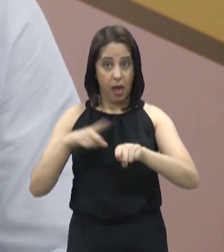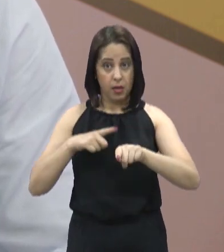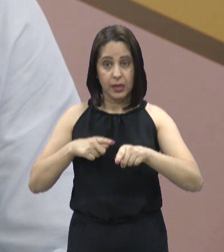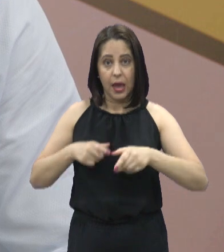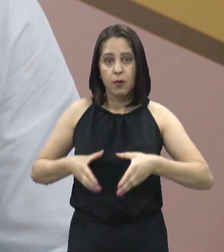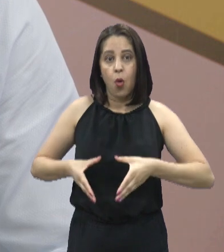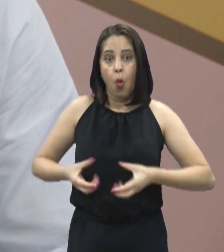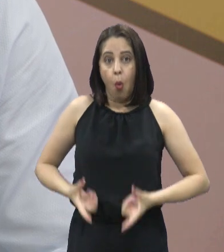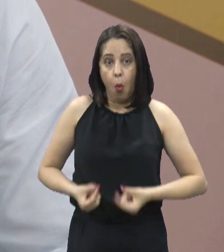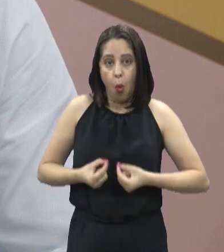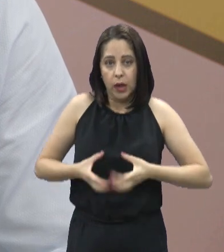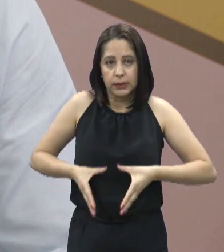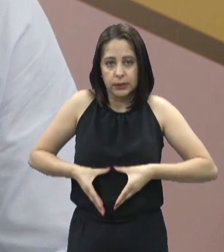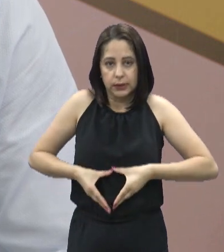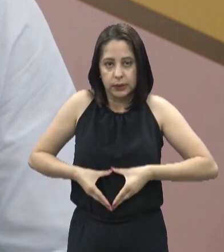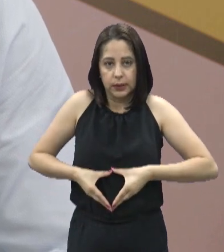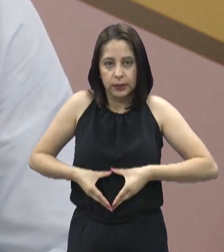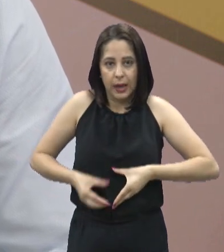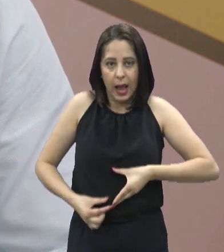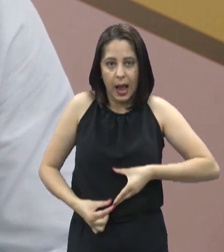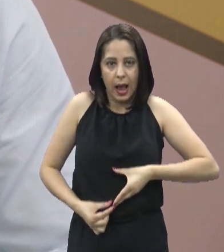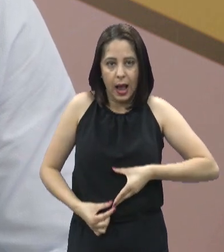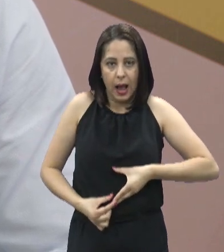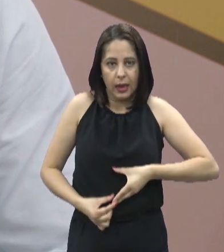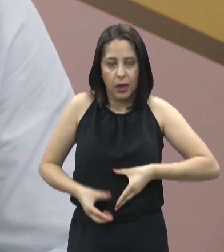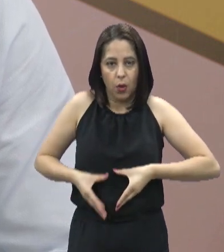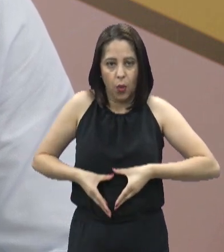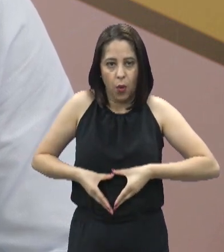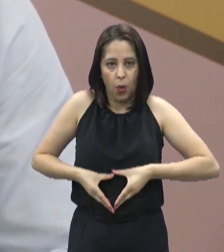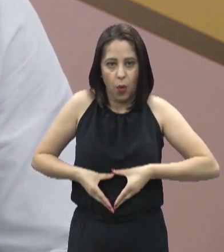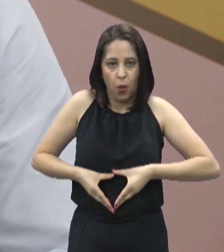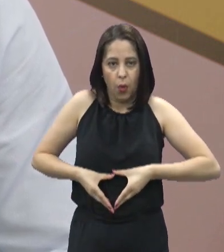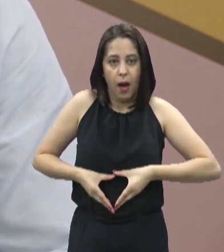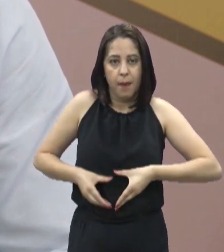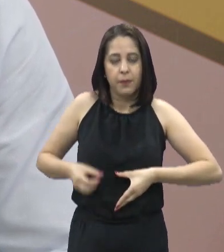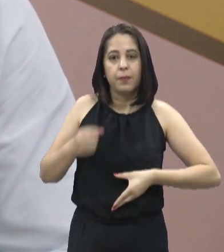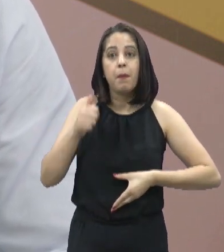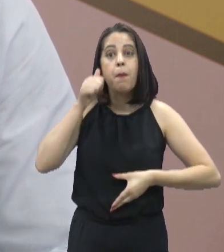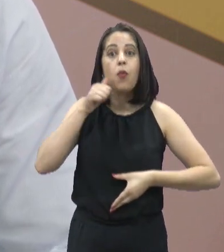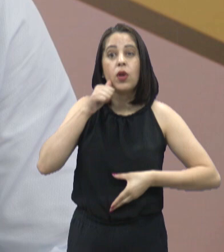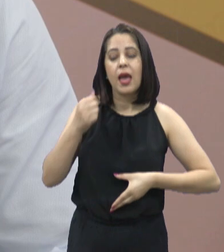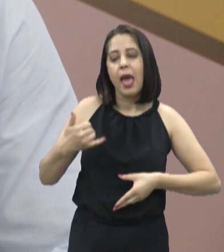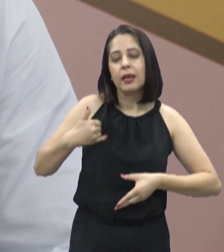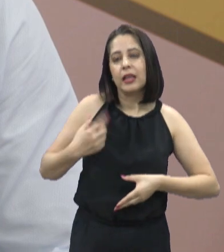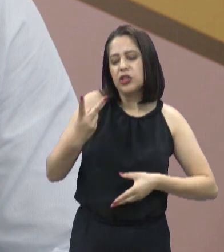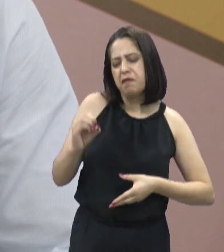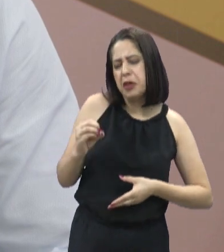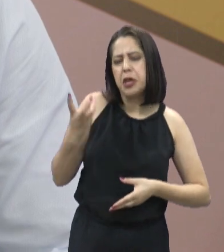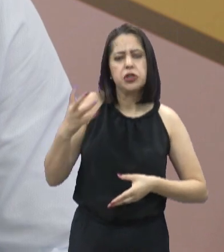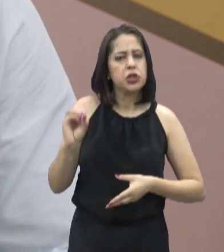uma doença que acomete muitas mulheres jovens, em torno de 20 a 30 anos,